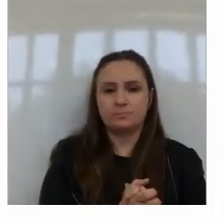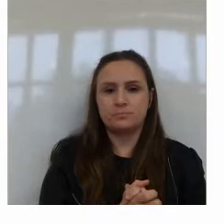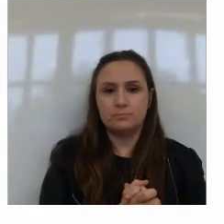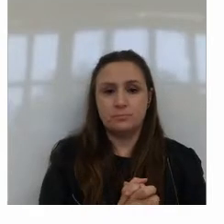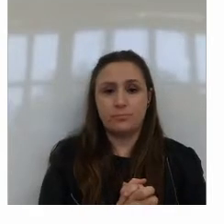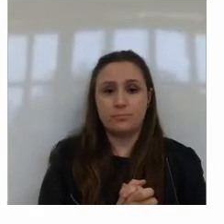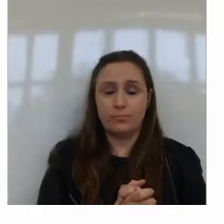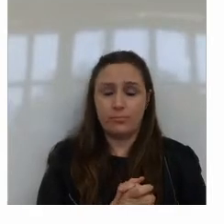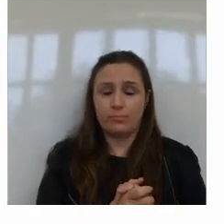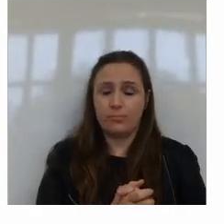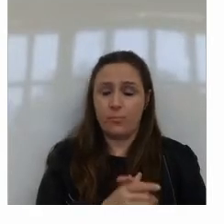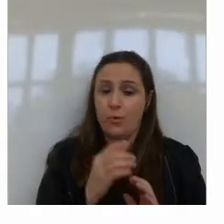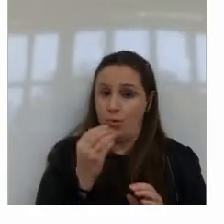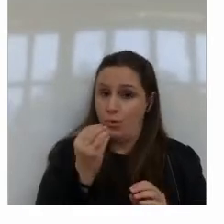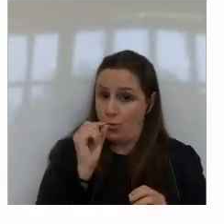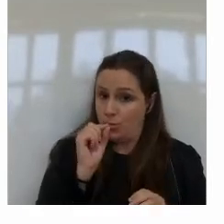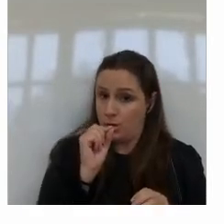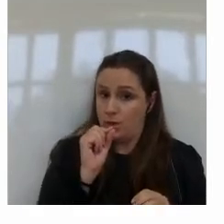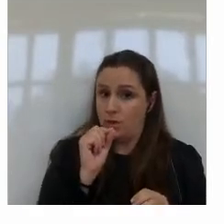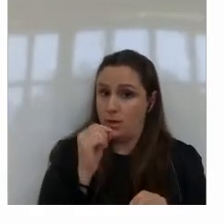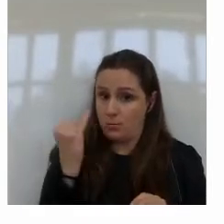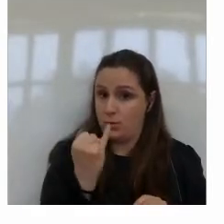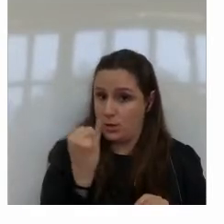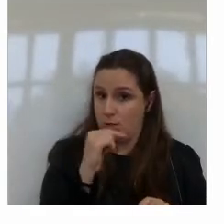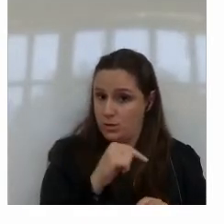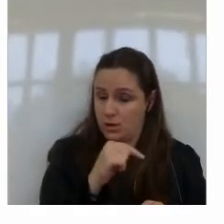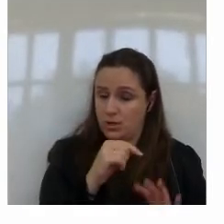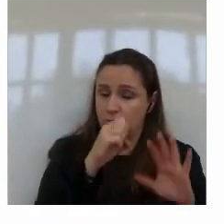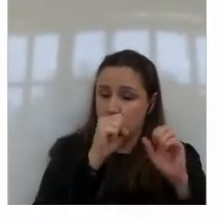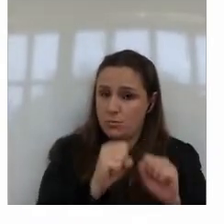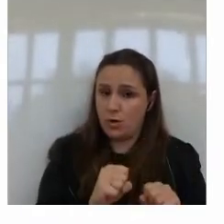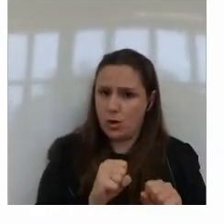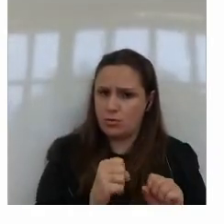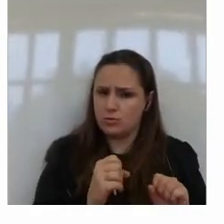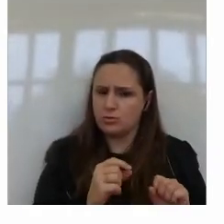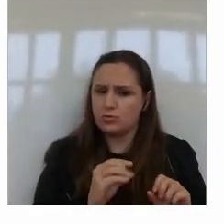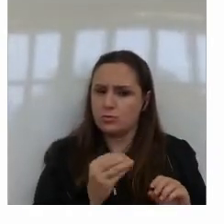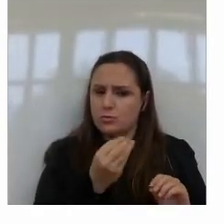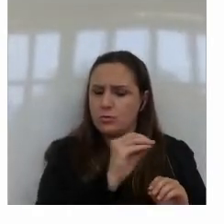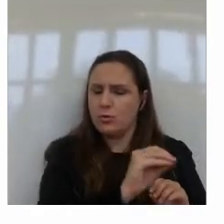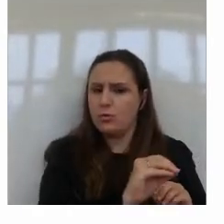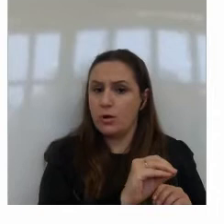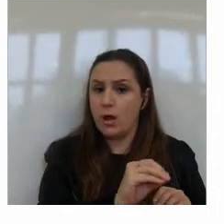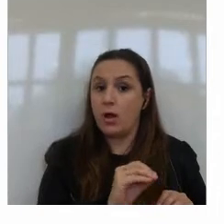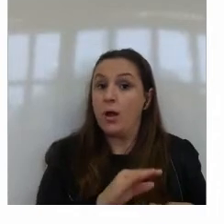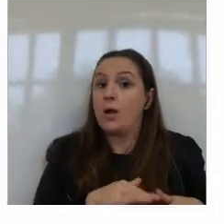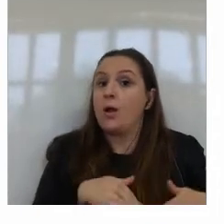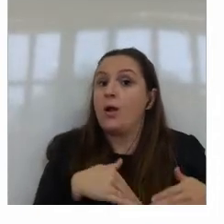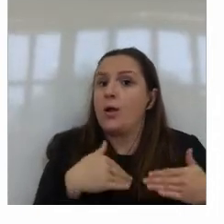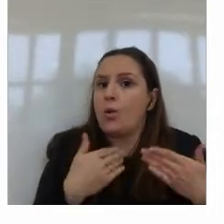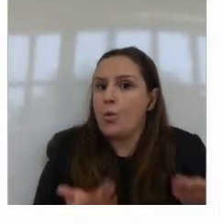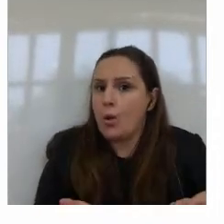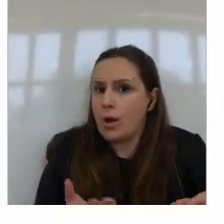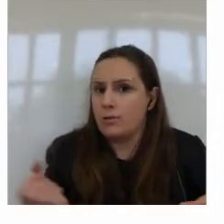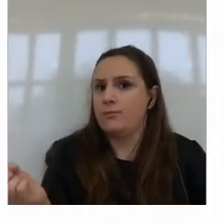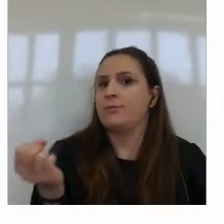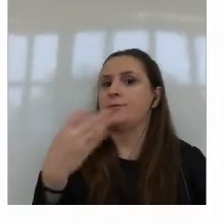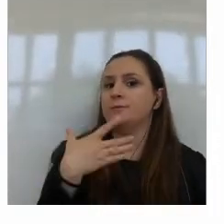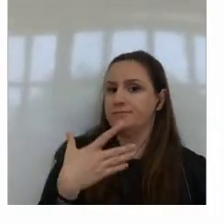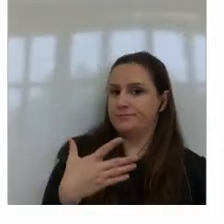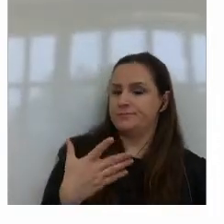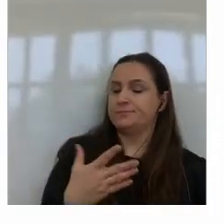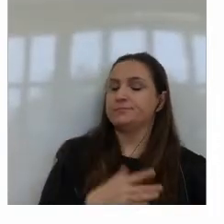essa atividade tarefa. Uma configuração importantíssima para a atividade tarefa é que a gente pode definir